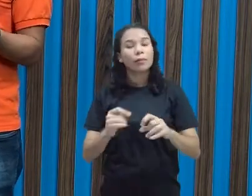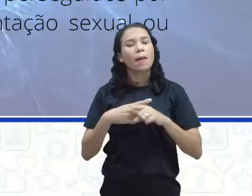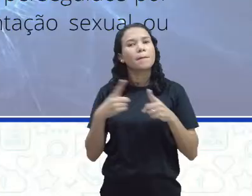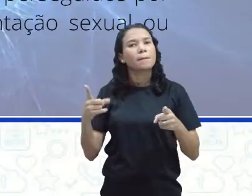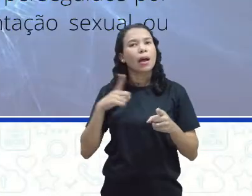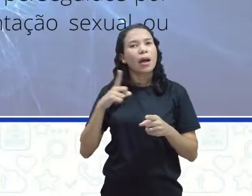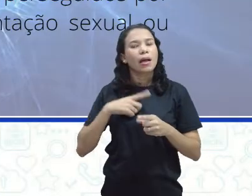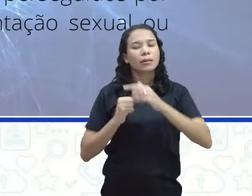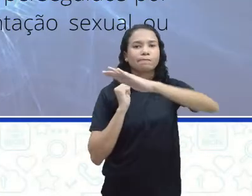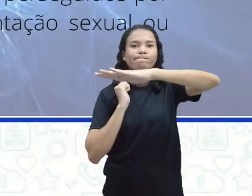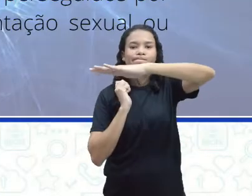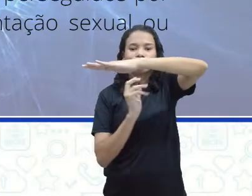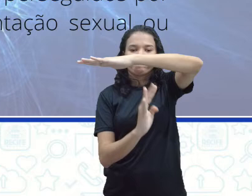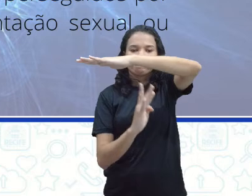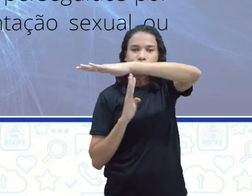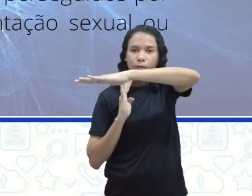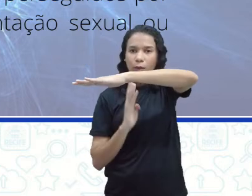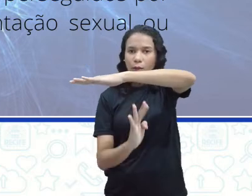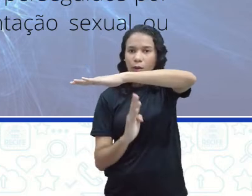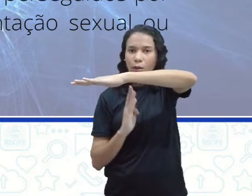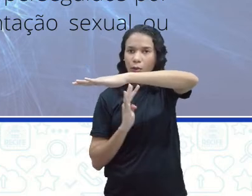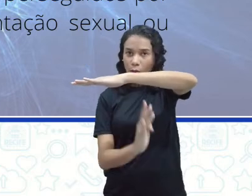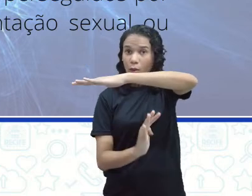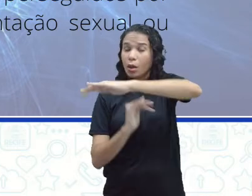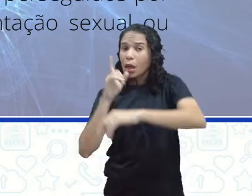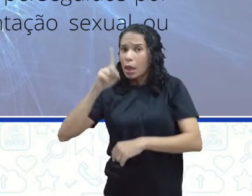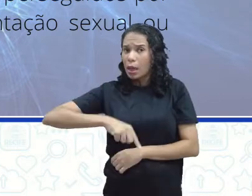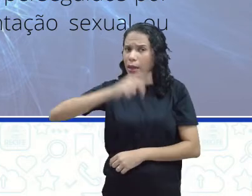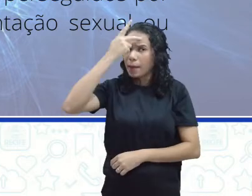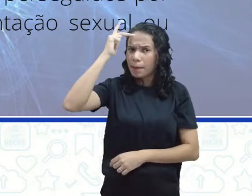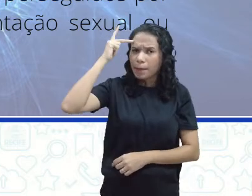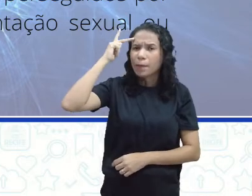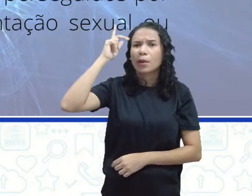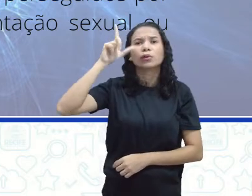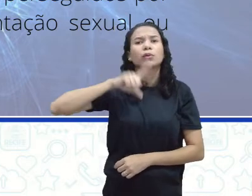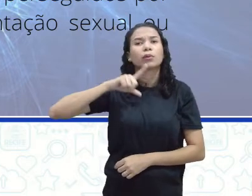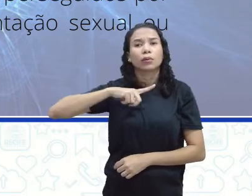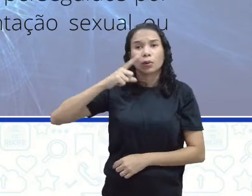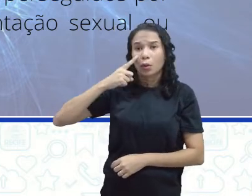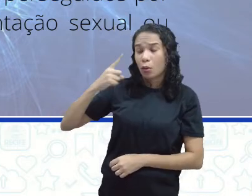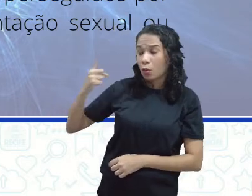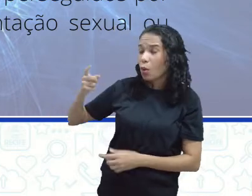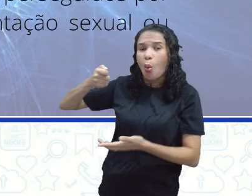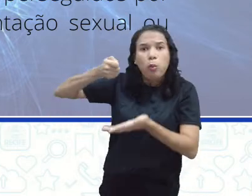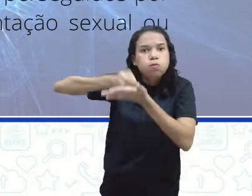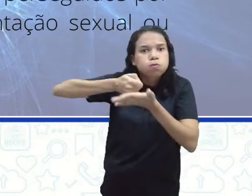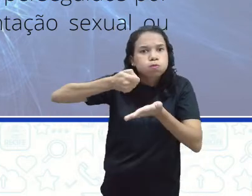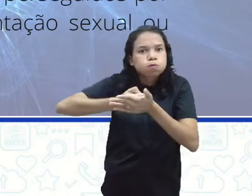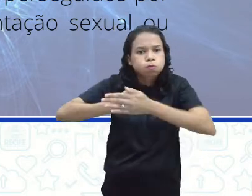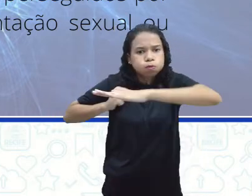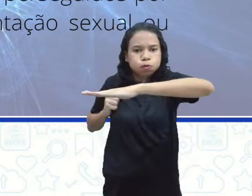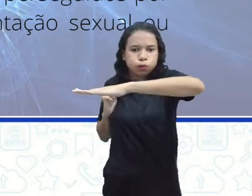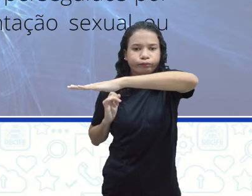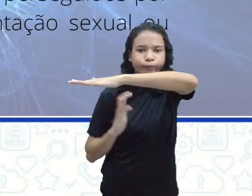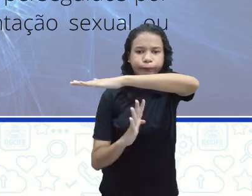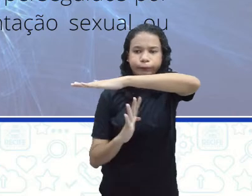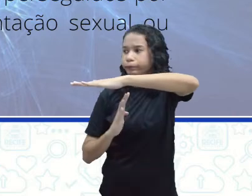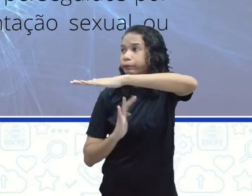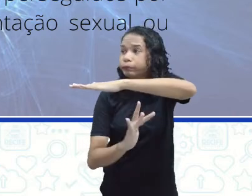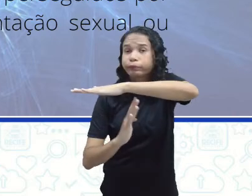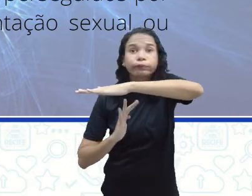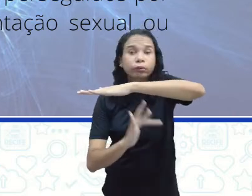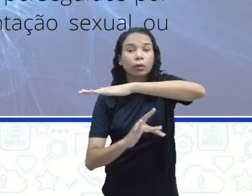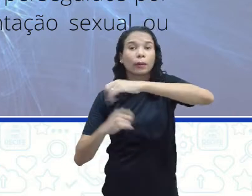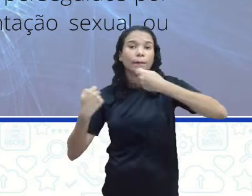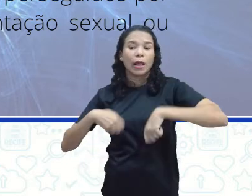mas refugiado. Refugiado é uma pessoa que ó, tá aí grifado para você, obrigada a abandonar o seu